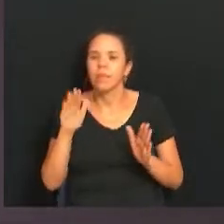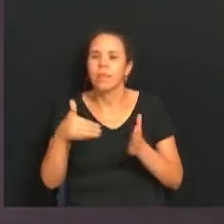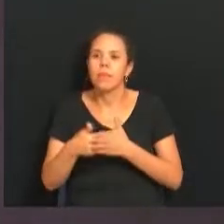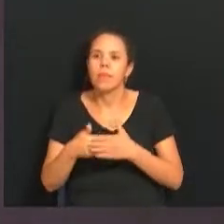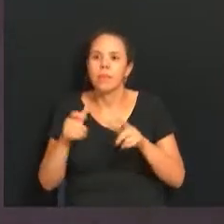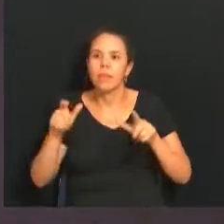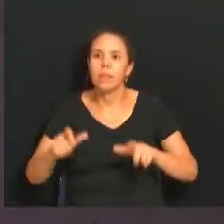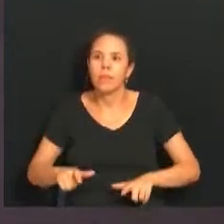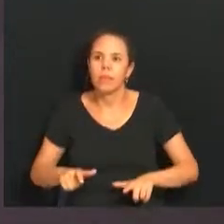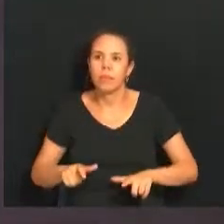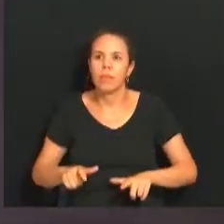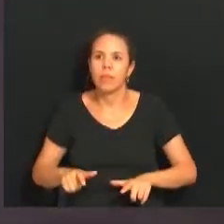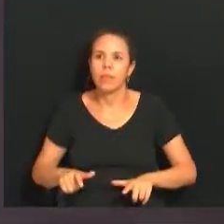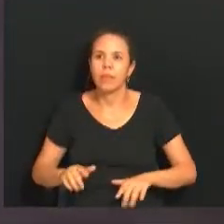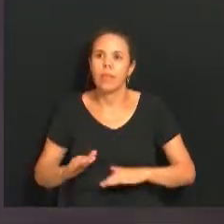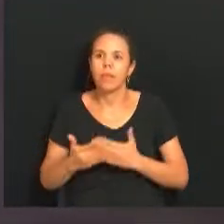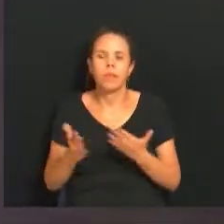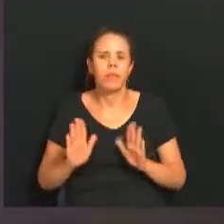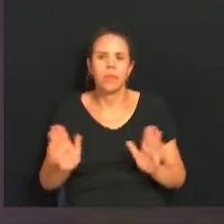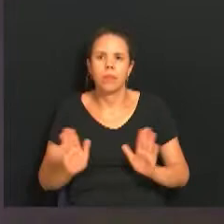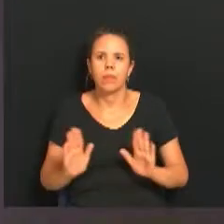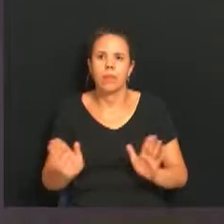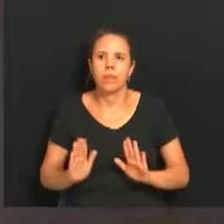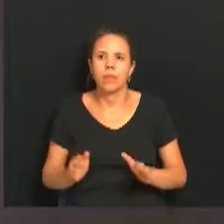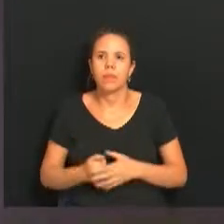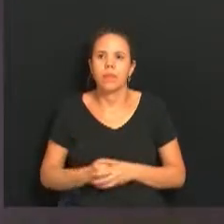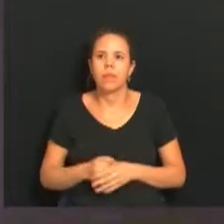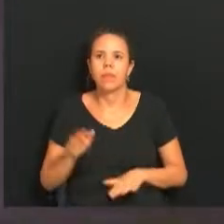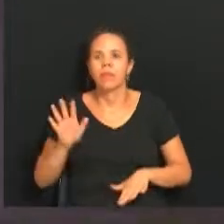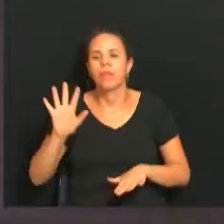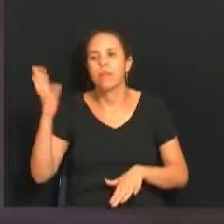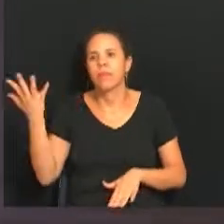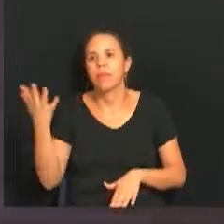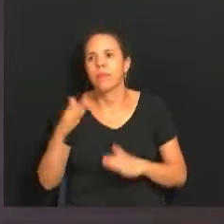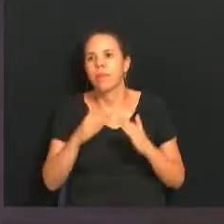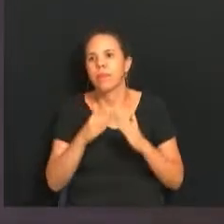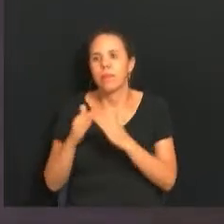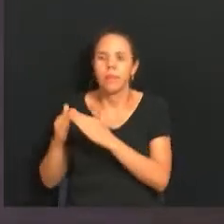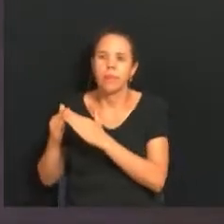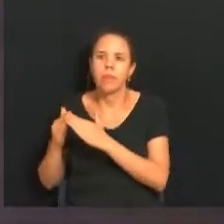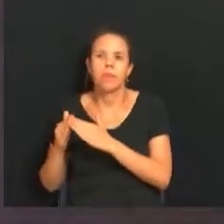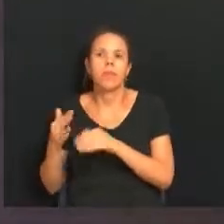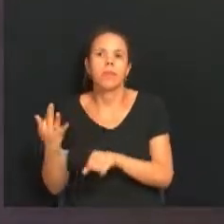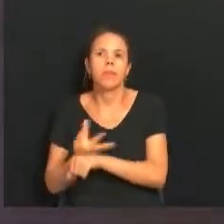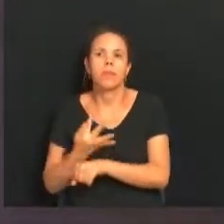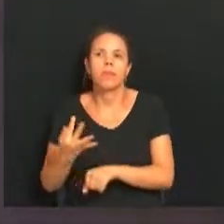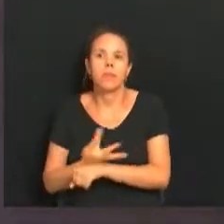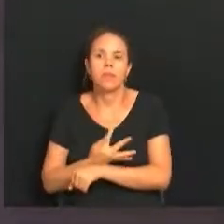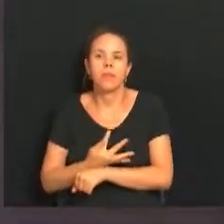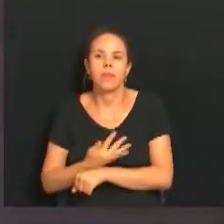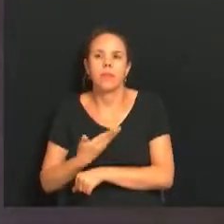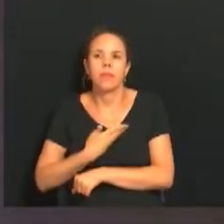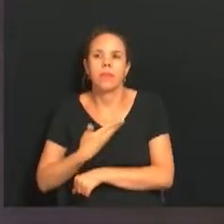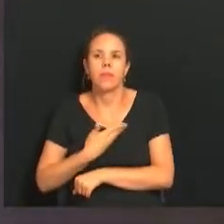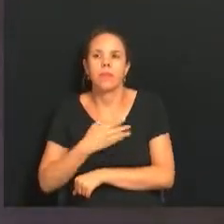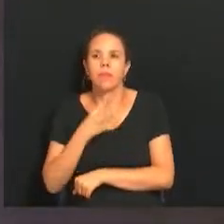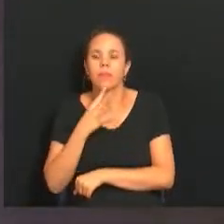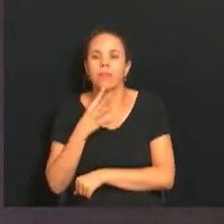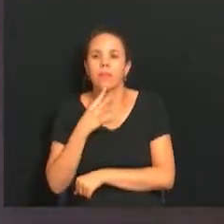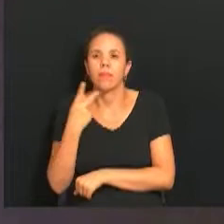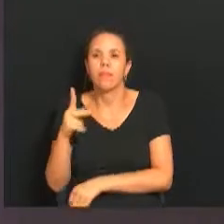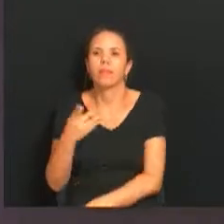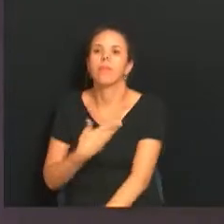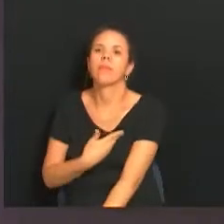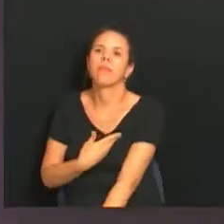ciclo de Vila Teixeira. Não, aí você, de repente, tem um vizinho passando por Claro, dificuldade. lógico. Você tem um amigo, você conhece um amigo.